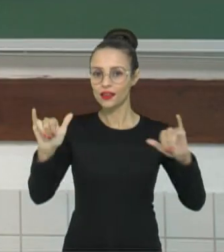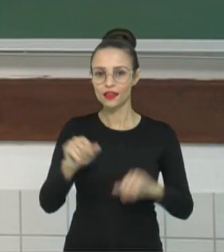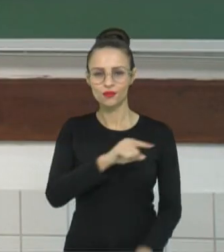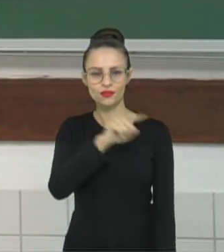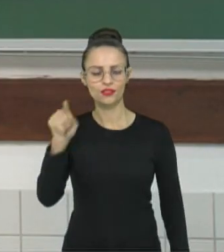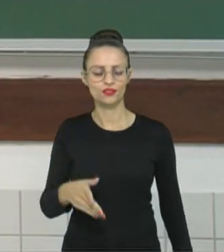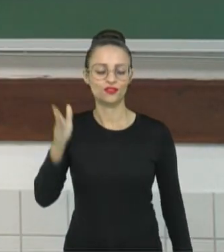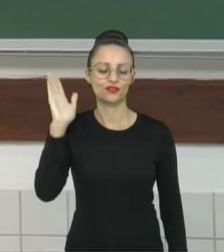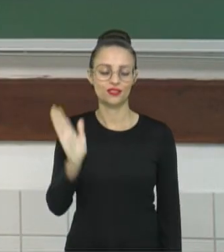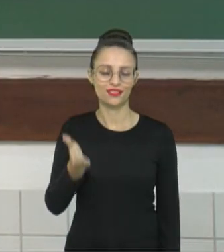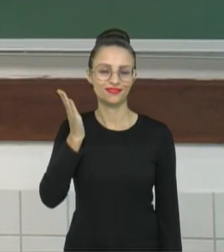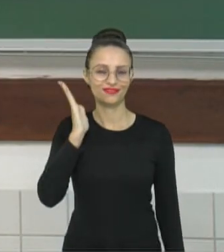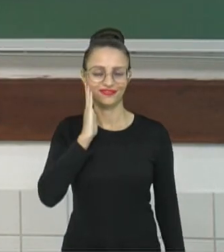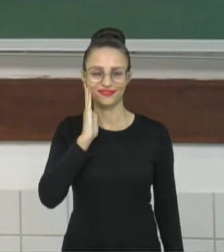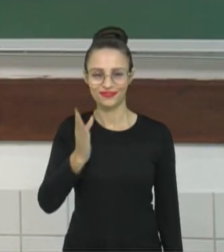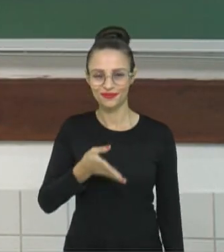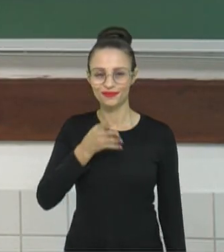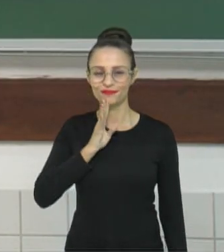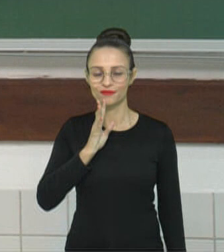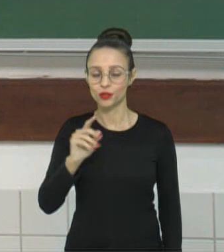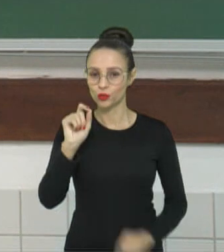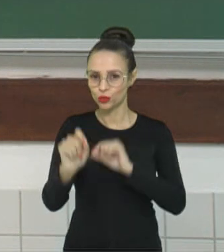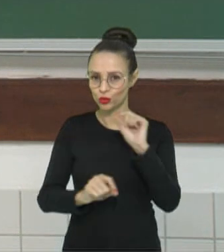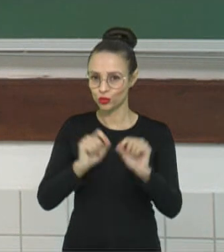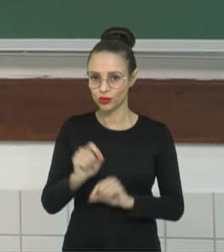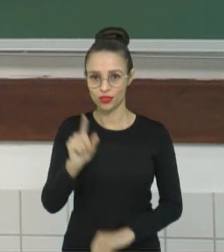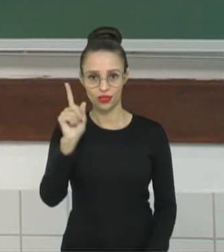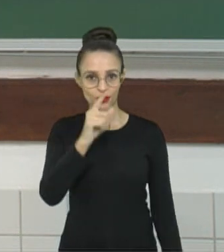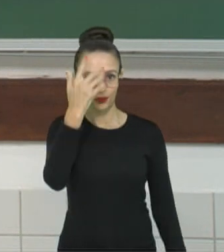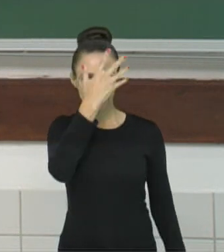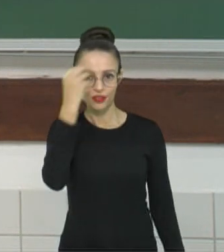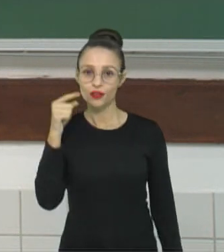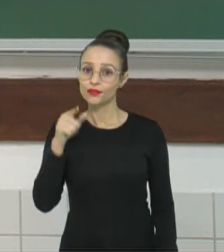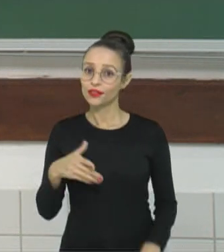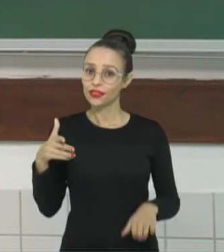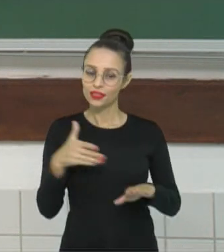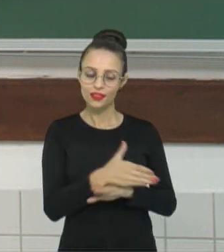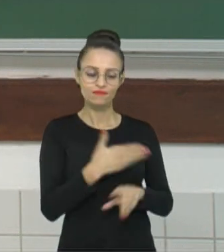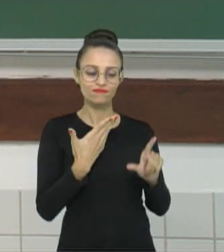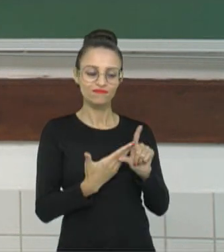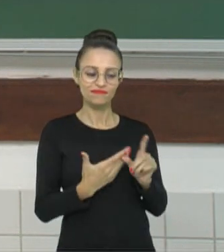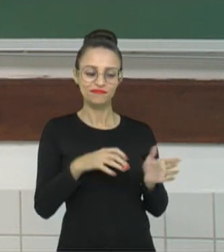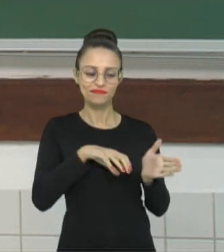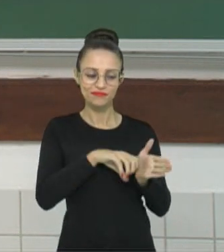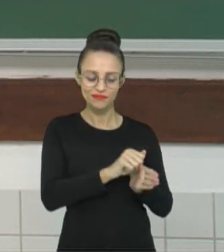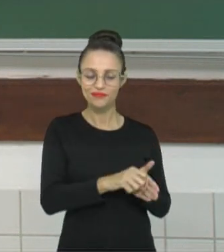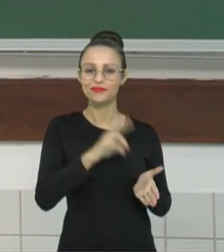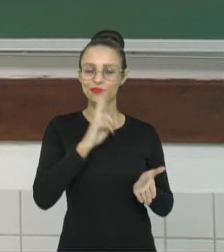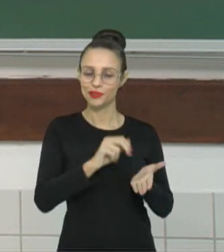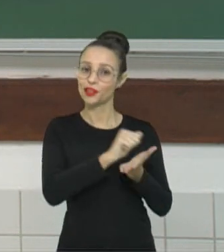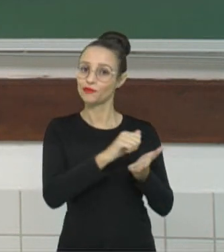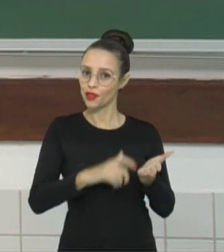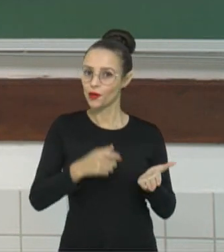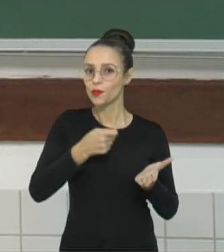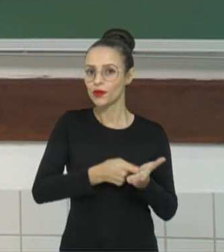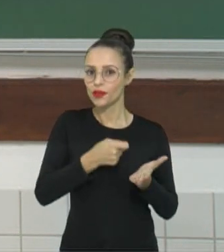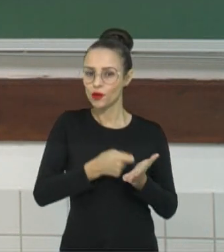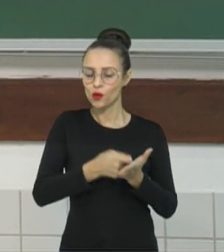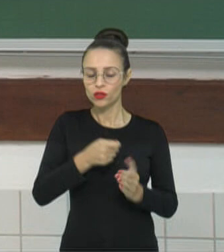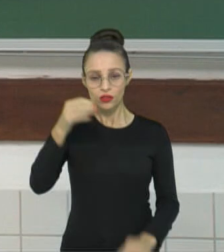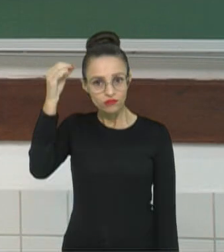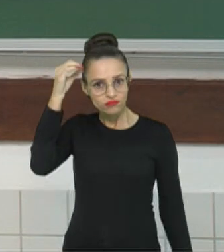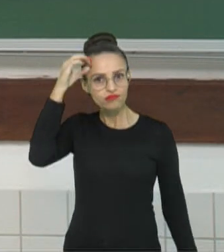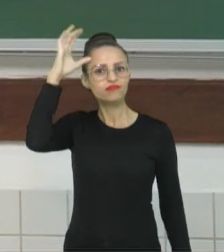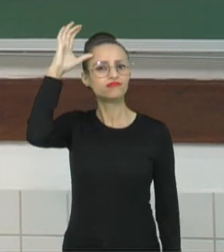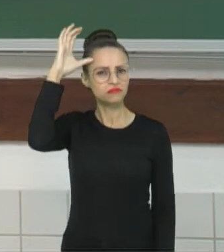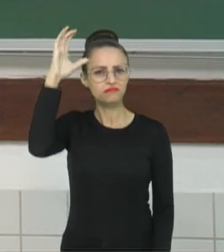já devem conhecer, que é: não esqueçam de entrar no Class, fazer a atividade obrigatória para, além de aumentar o seu